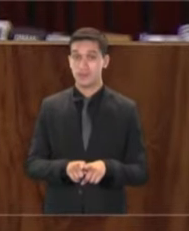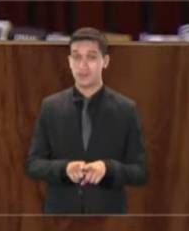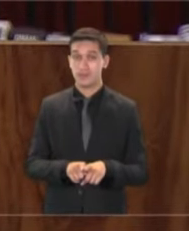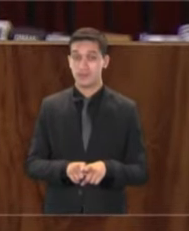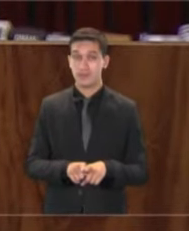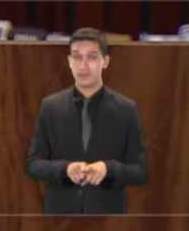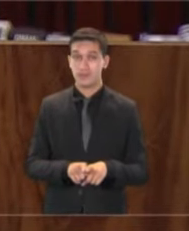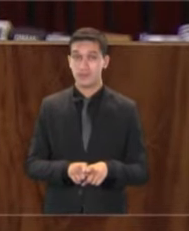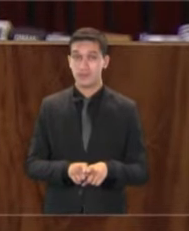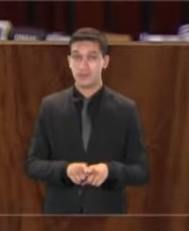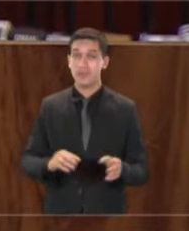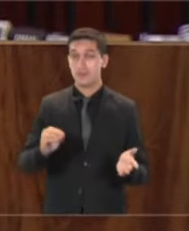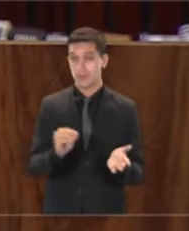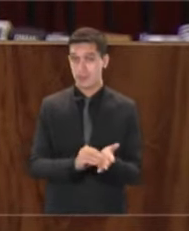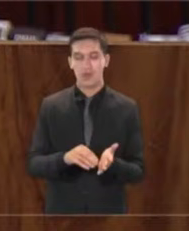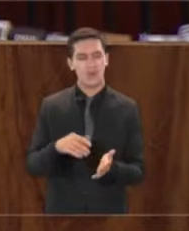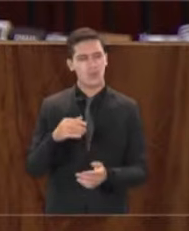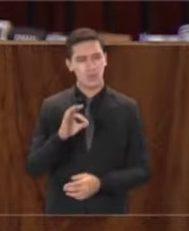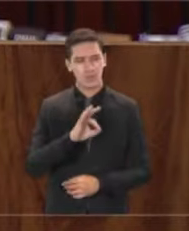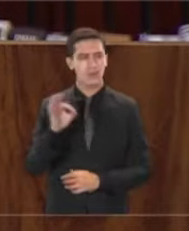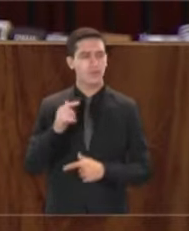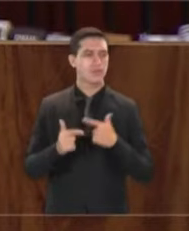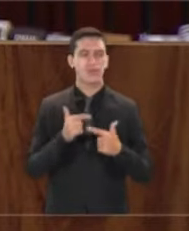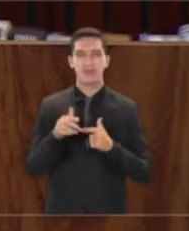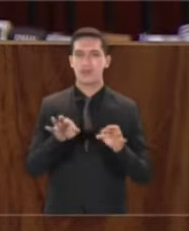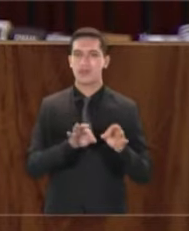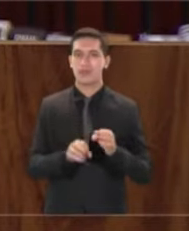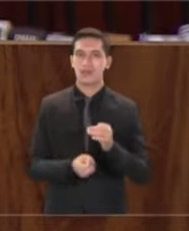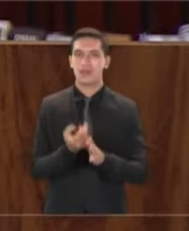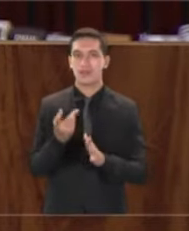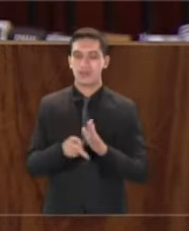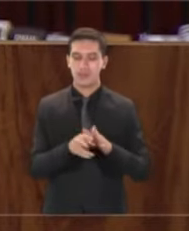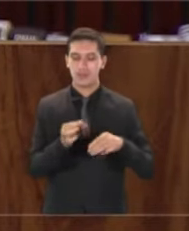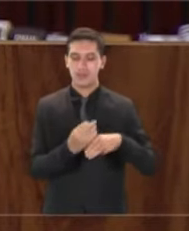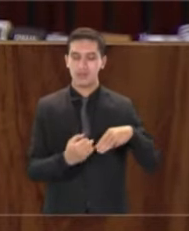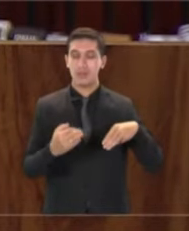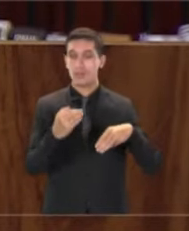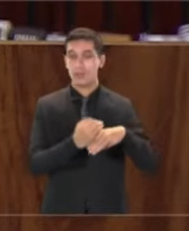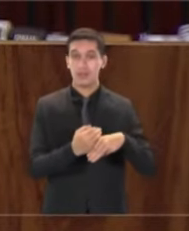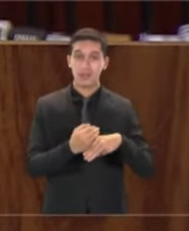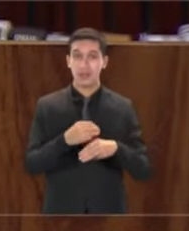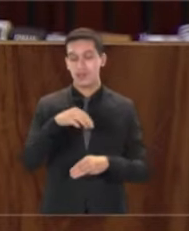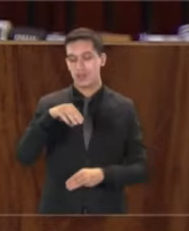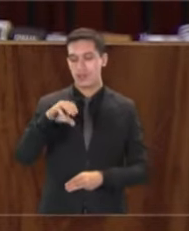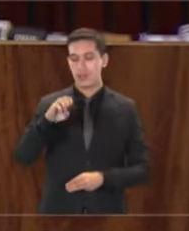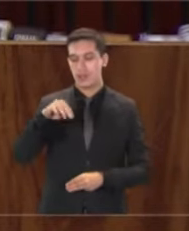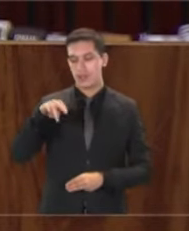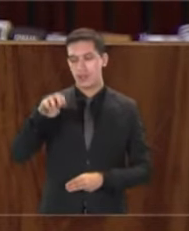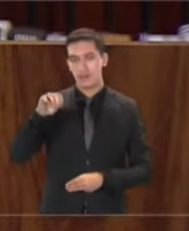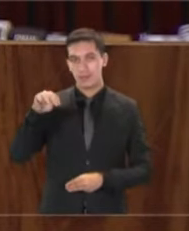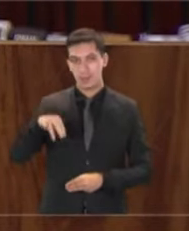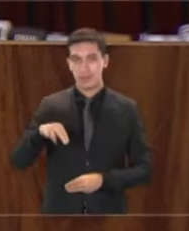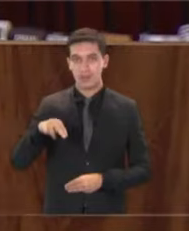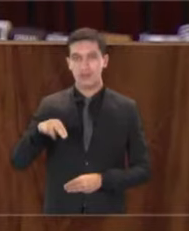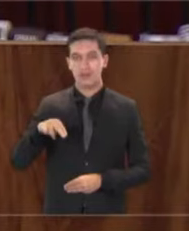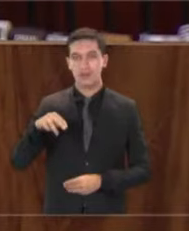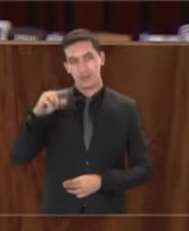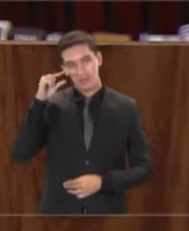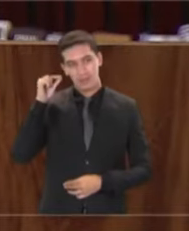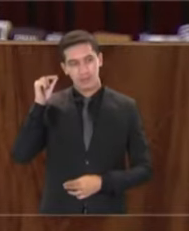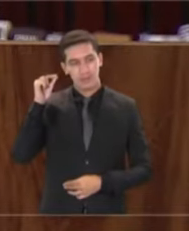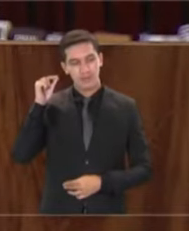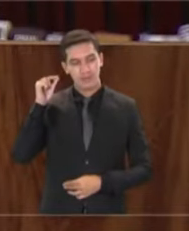resiste o brilhante trabalho realizado pela eminente ministra Carmen Lúcia, que resultou da aprovação na